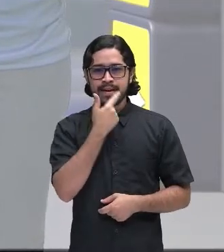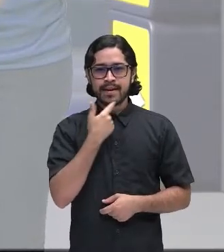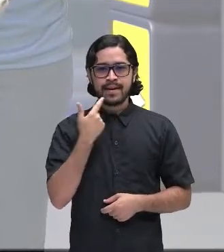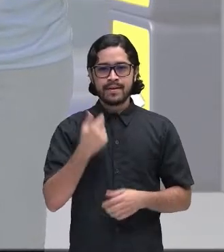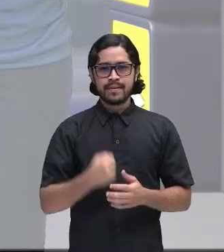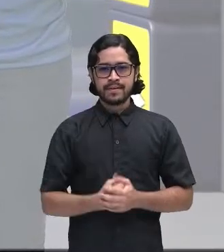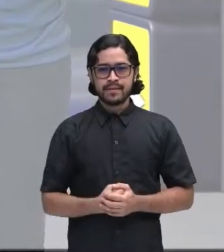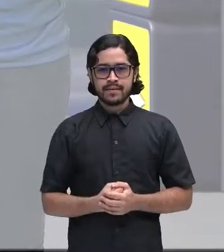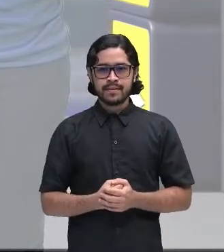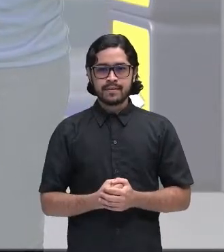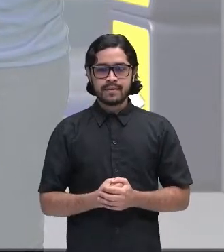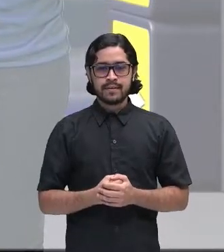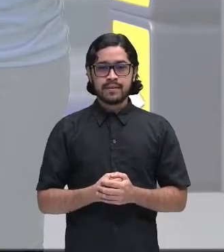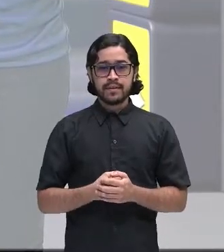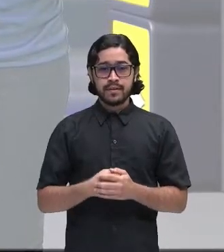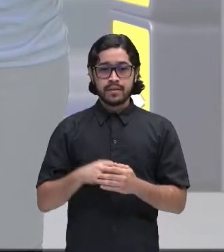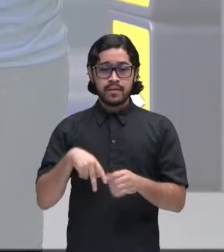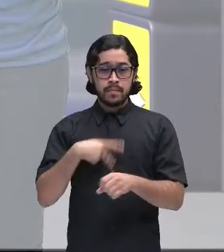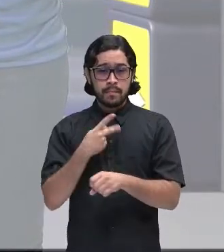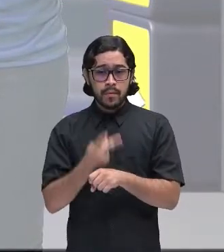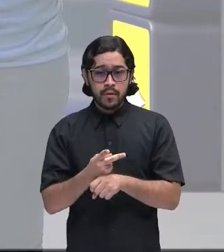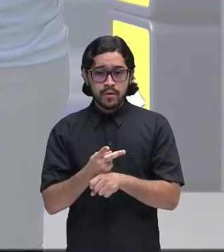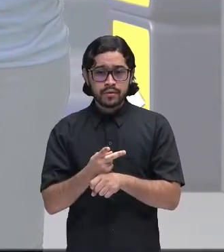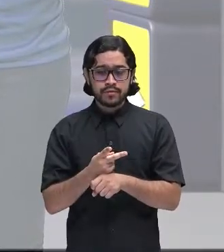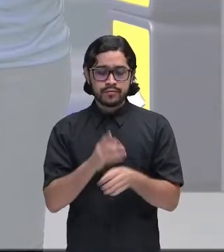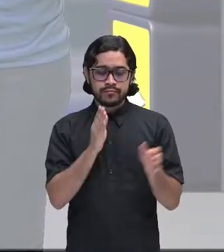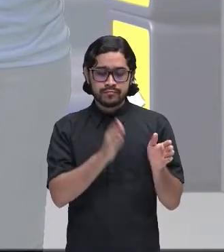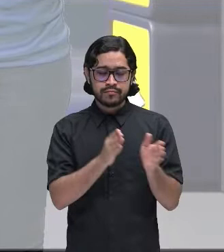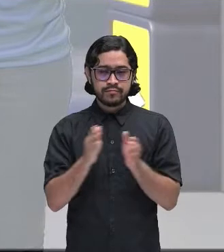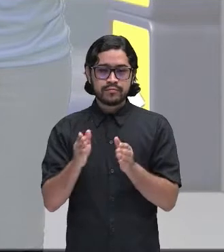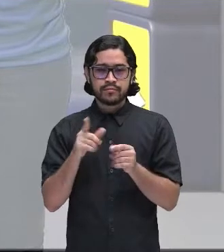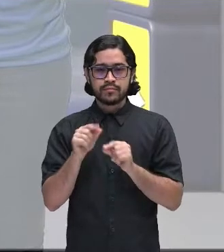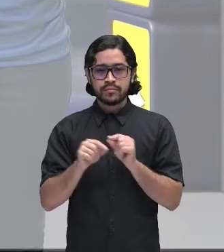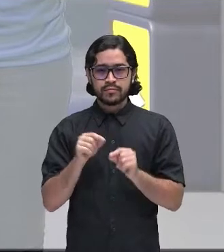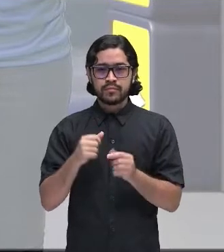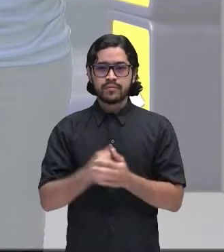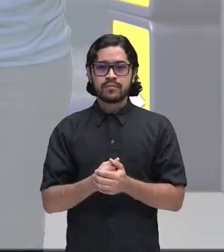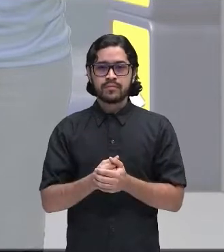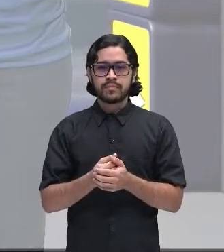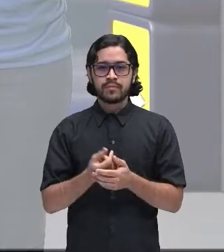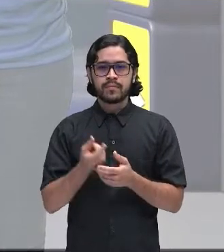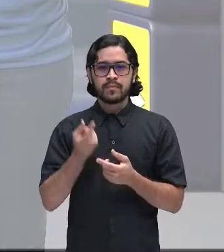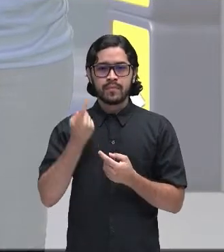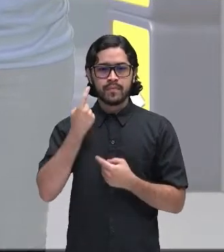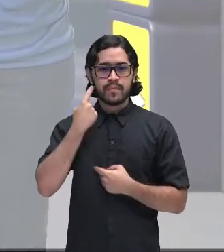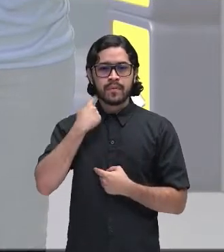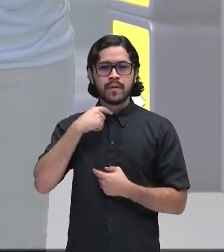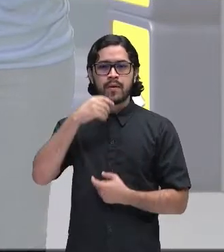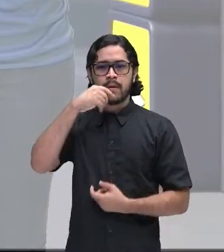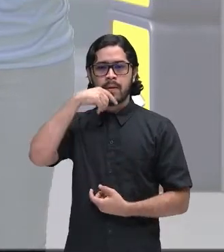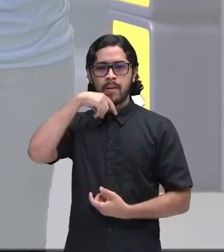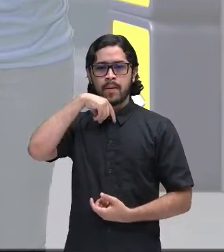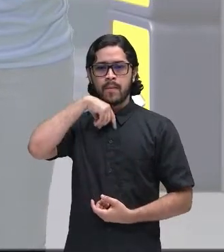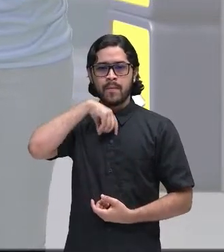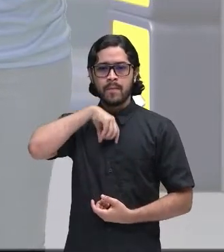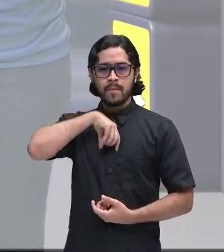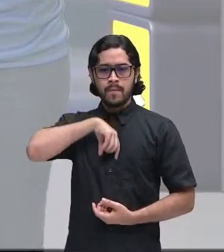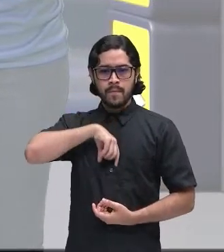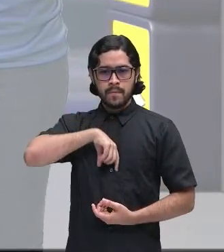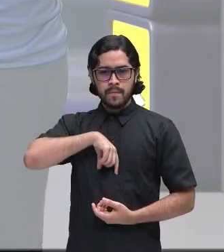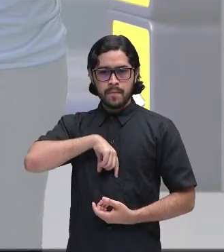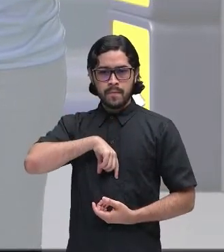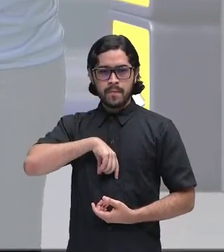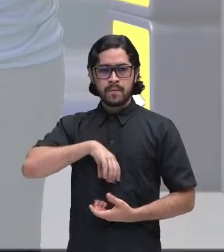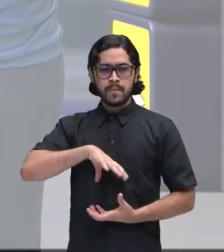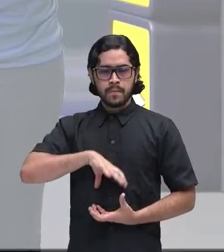e posteriormente nós temos a deglutição, que é emanar lá o bolo alimentar para a continuação do trato